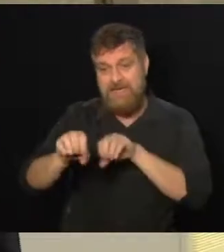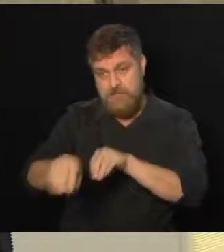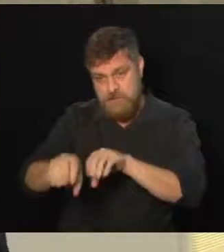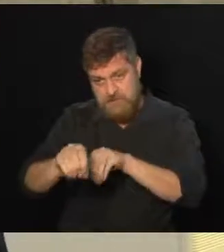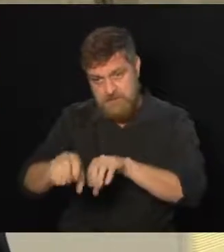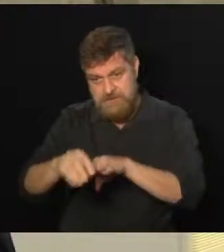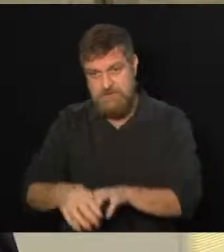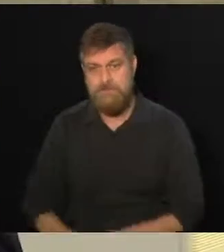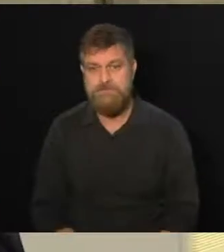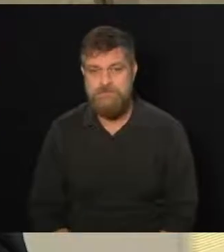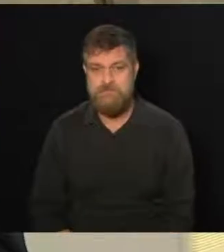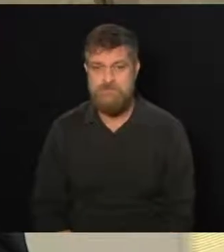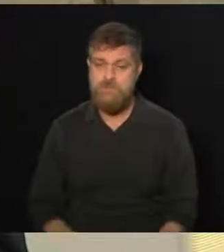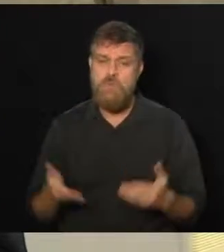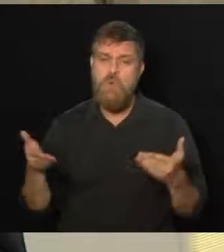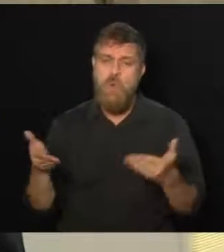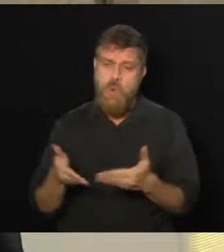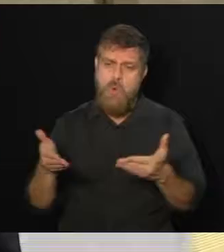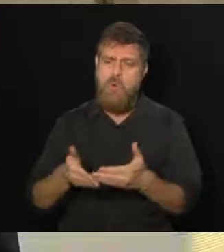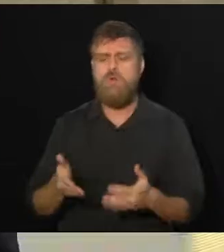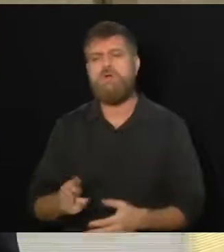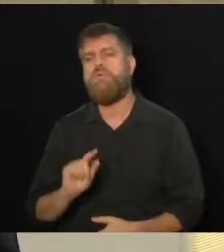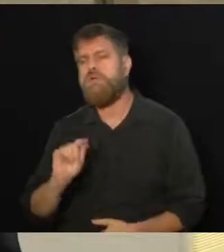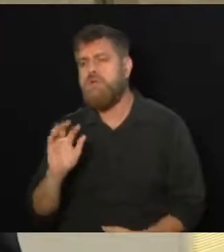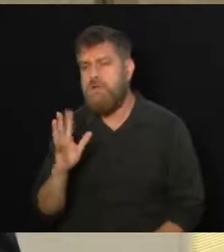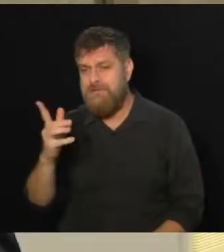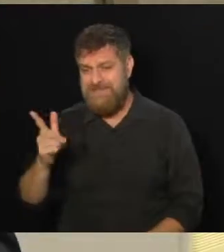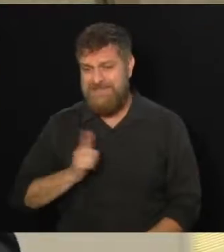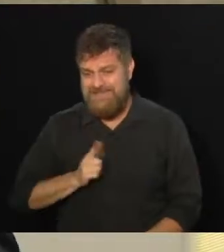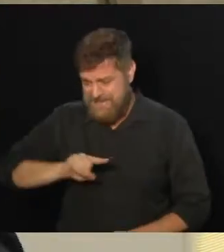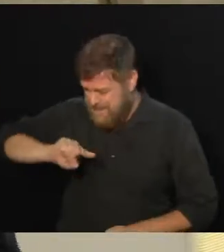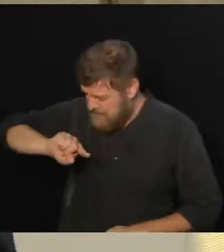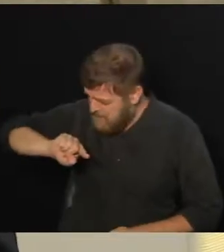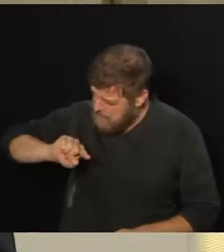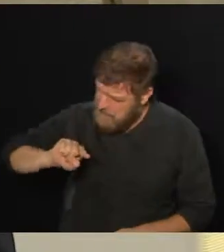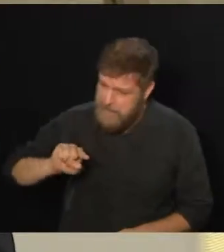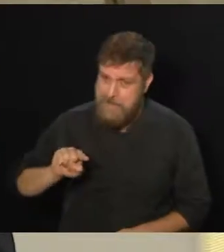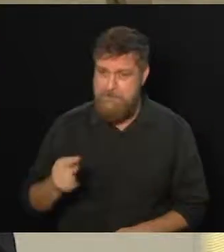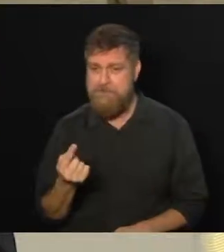Campinas. Hoje, nós temos mais de 1.000